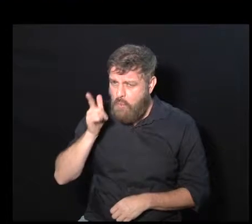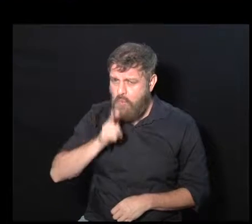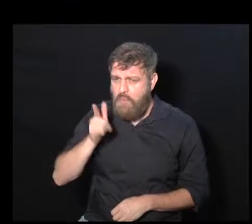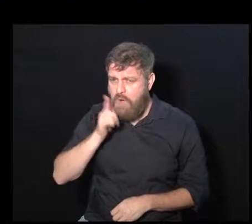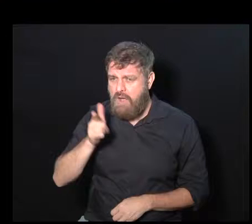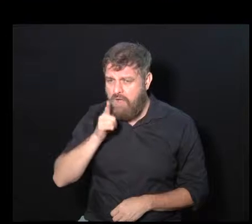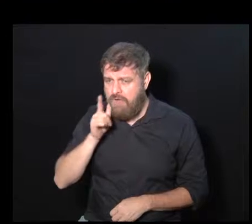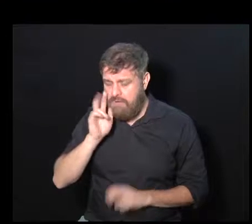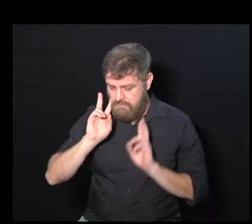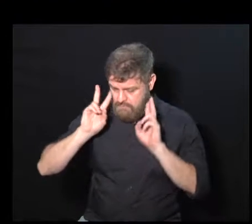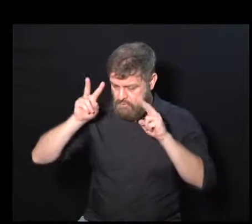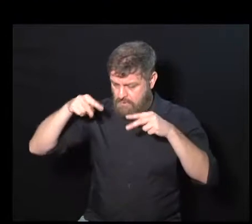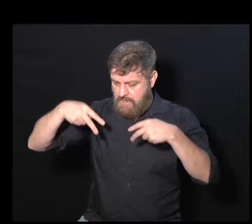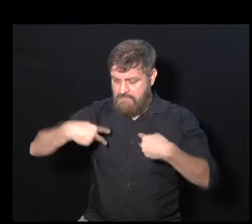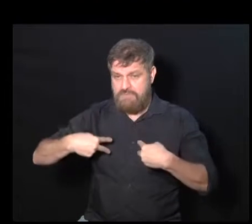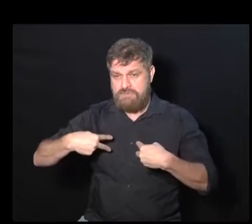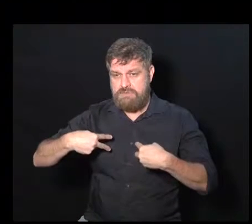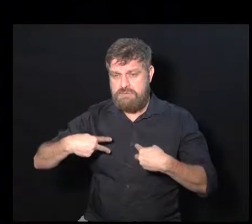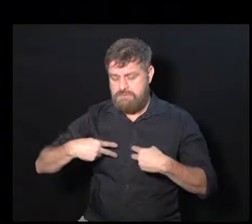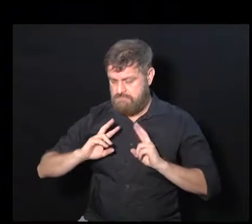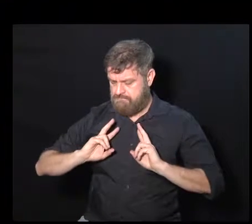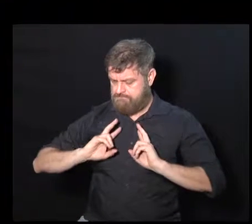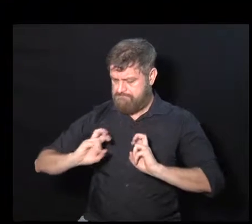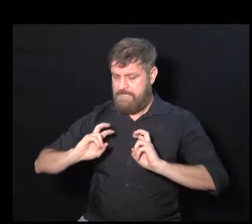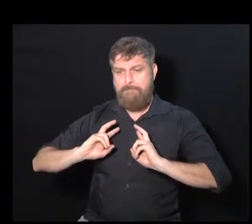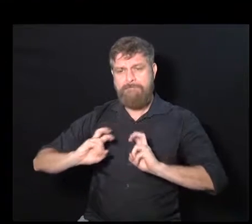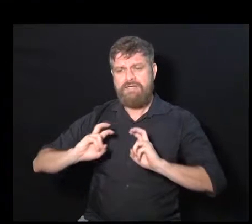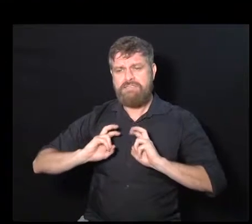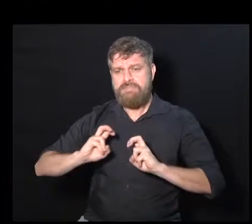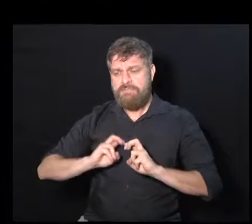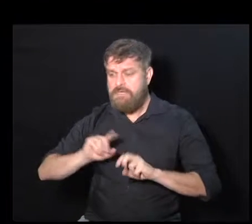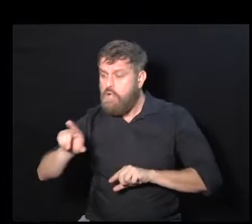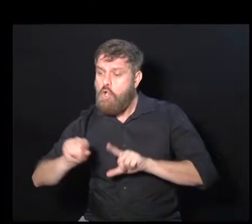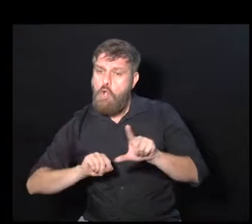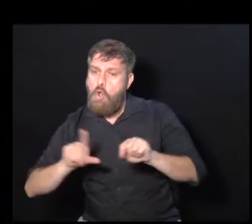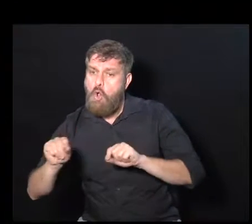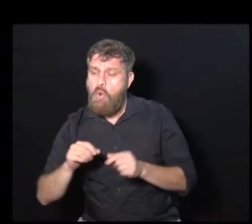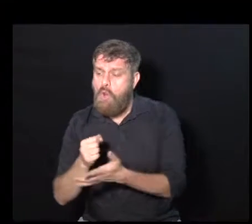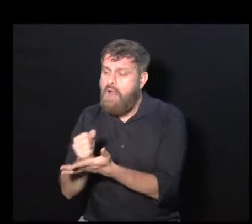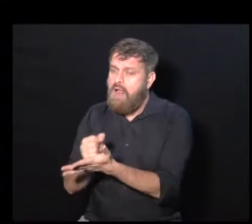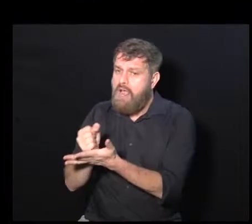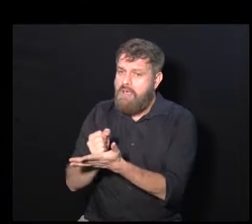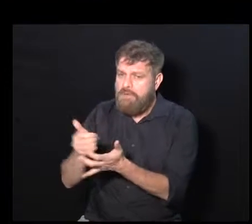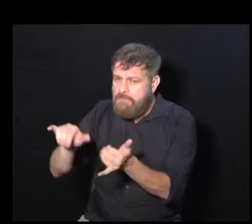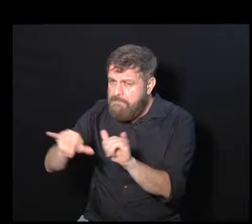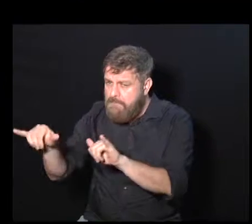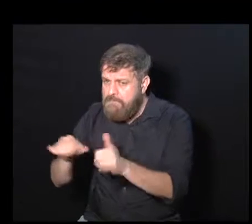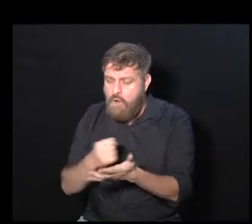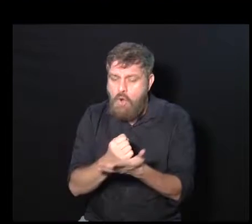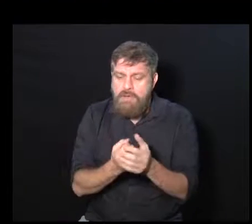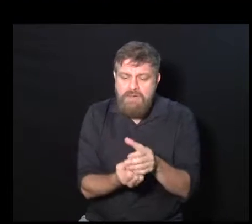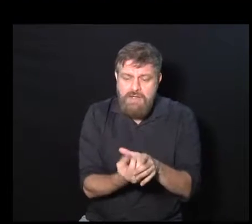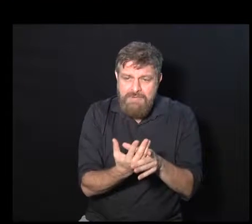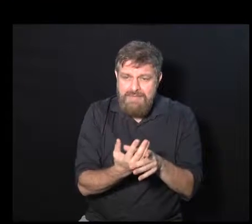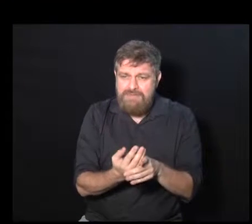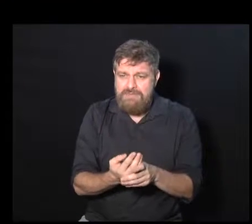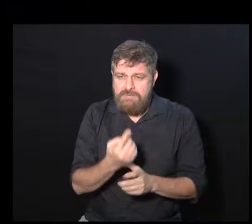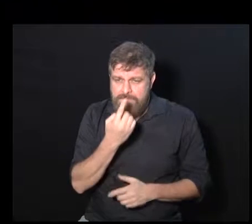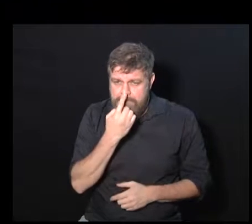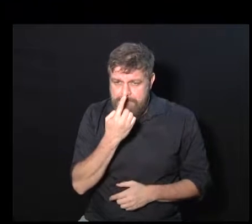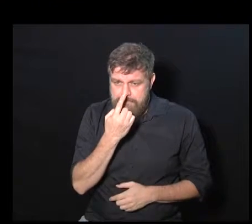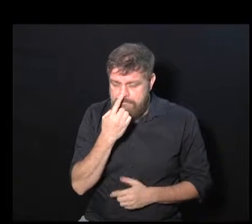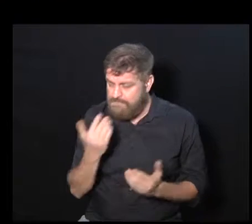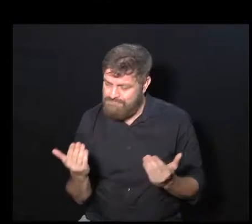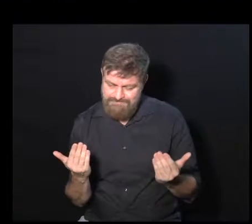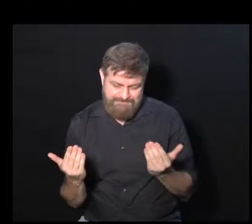consegue olhar para si e ver e escolher qual a forma de tratamento que ele consegue